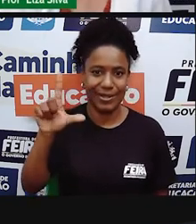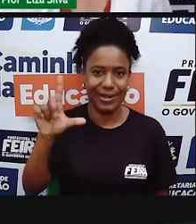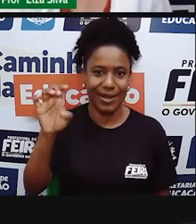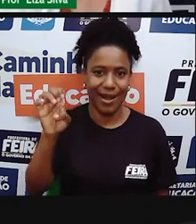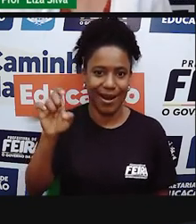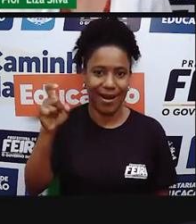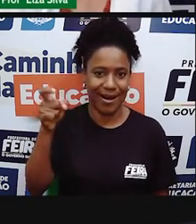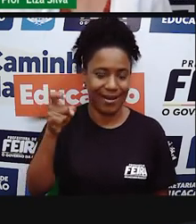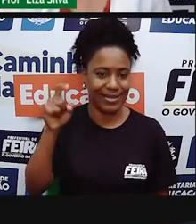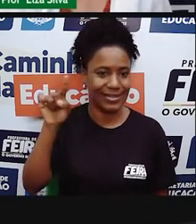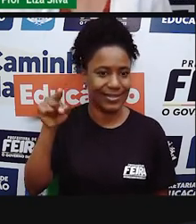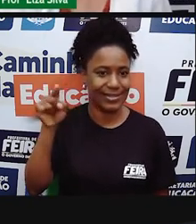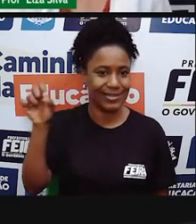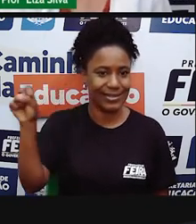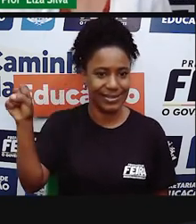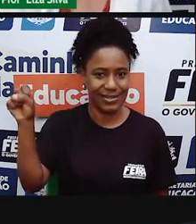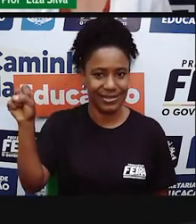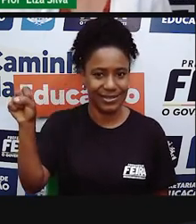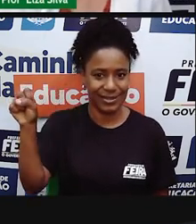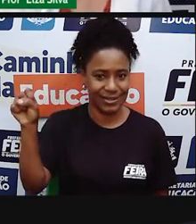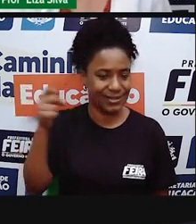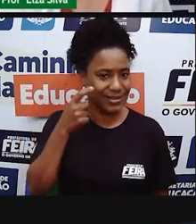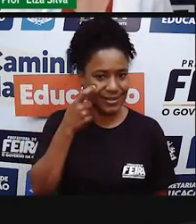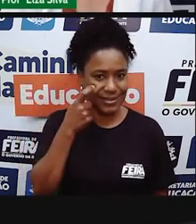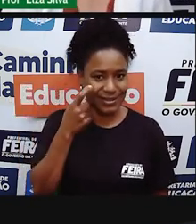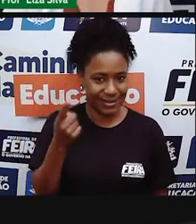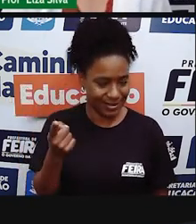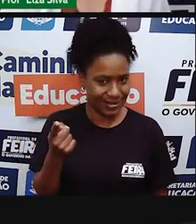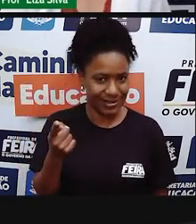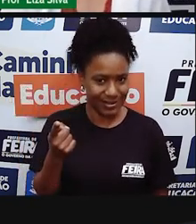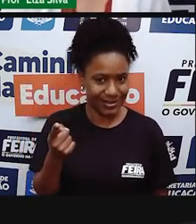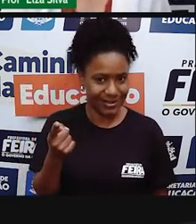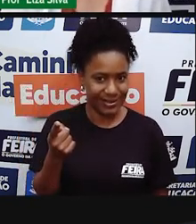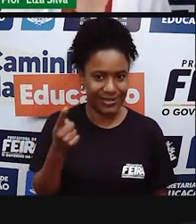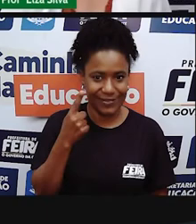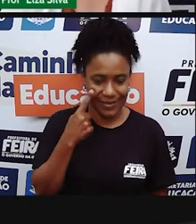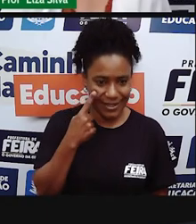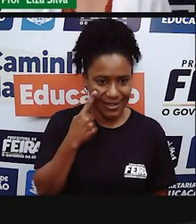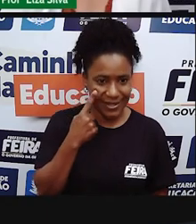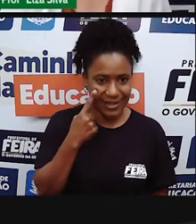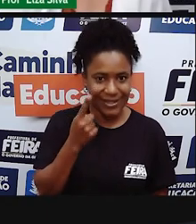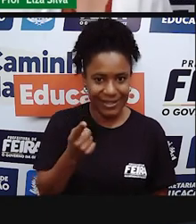traduzo do final, voltando para o meio da frase.